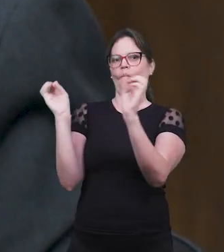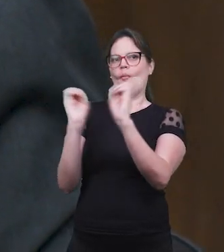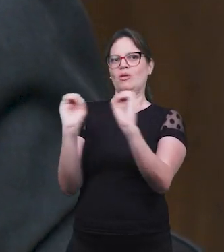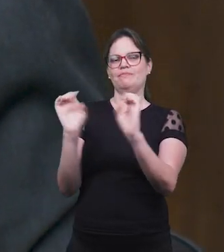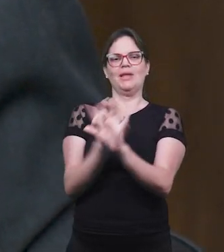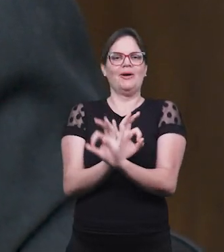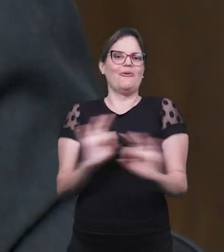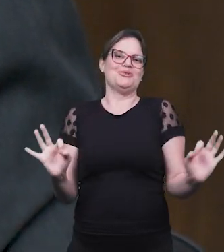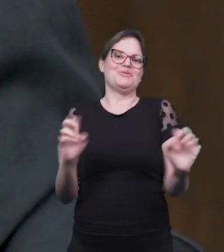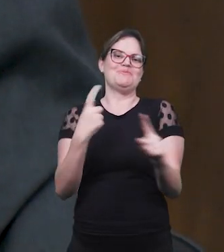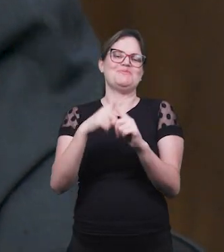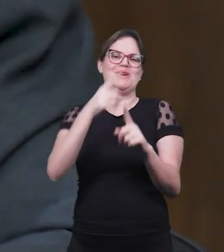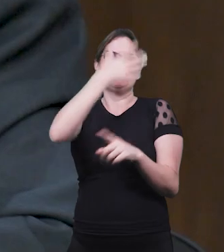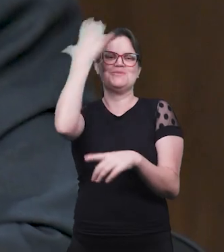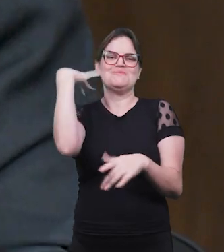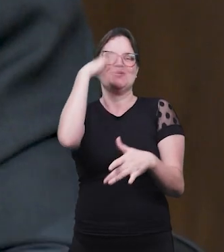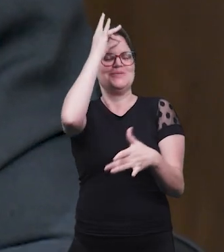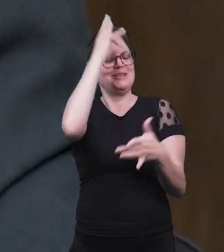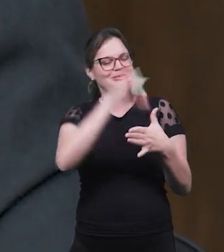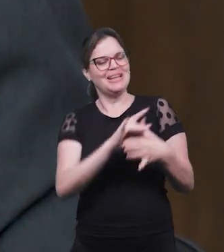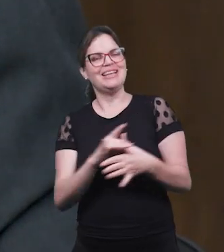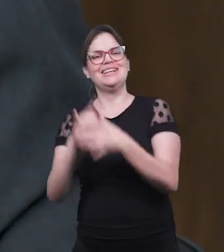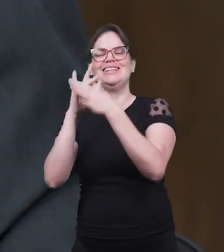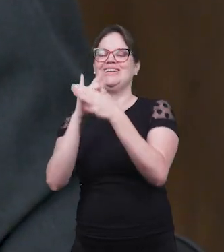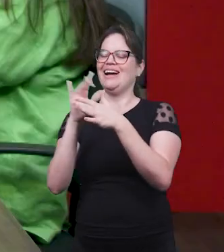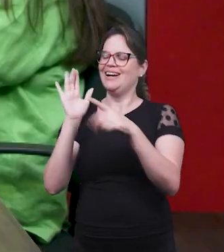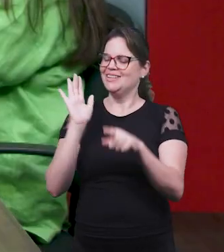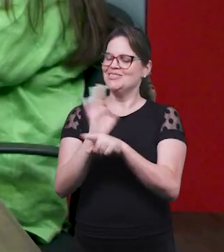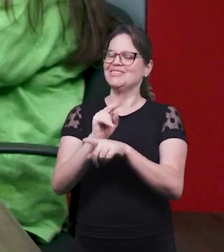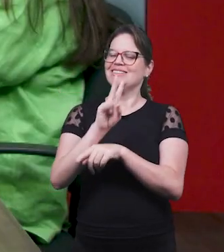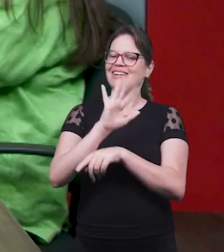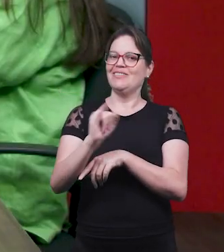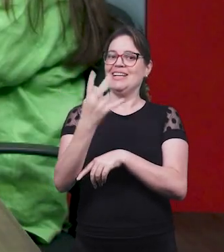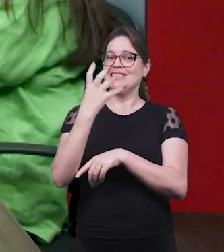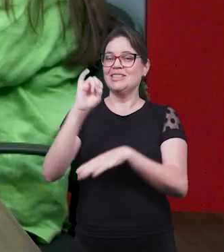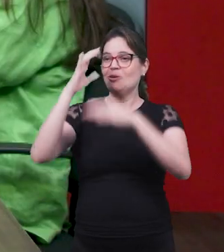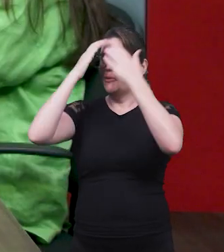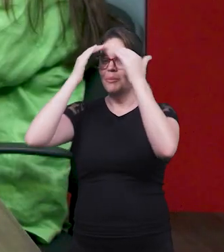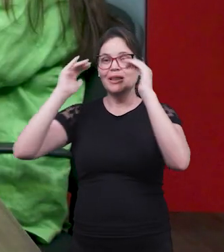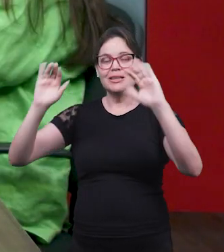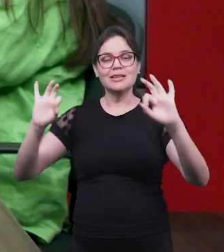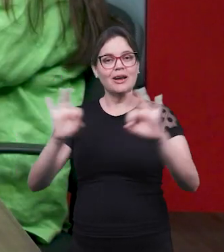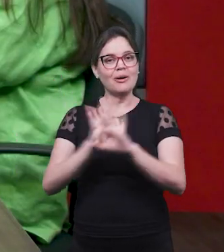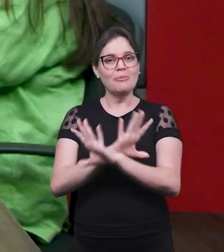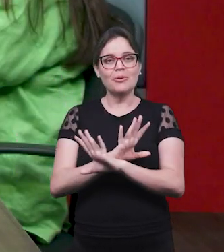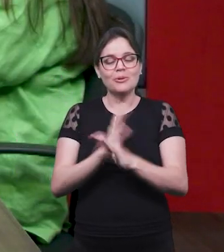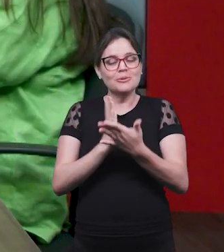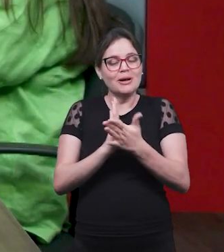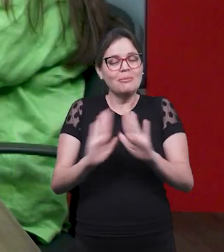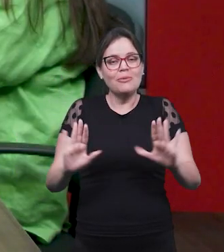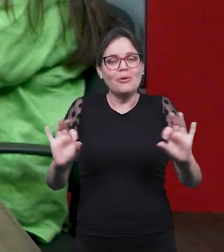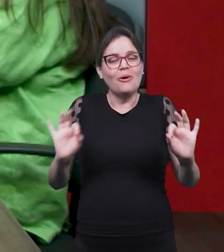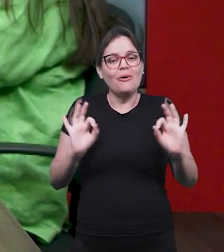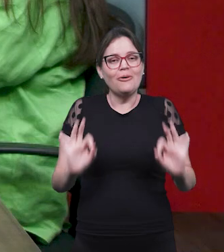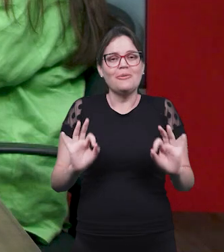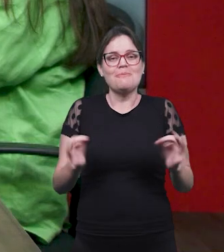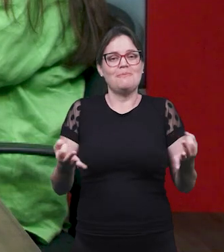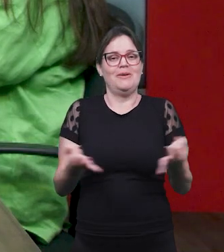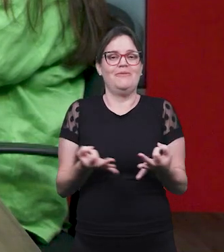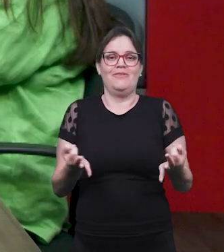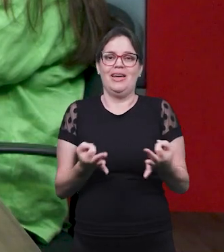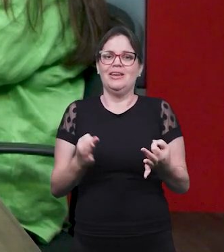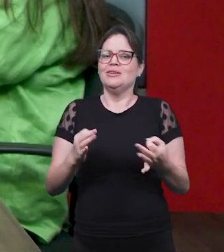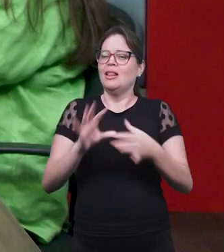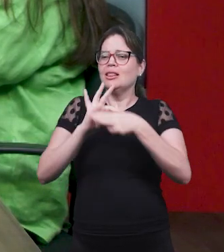bom demais. Já ajuda muito se a gente não atrapalhar o Espírito Santo. Seguir, deixar Deus conduzir e chegamos